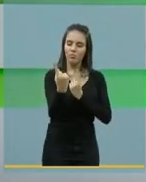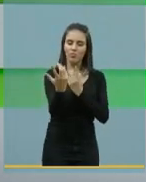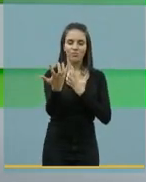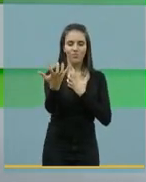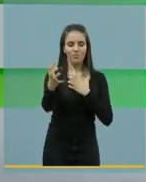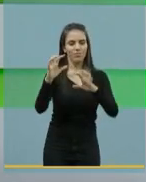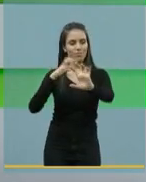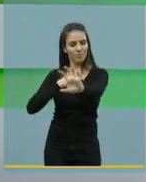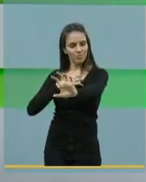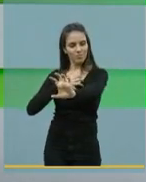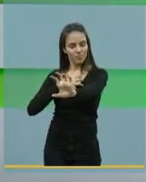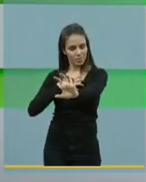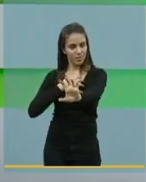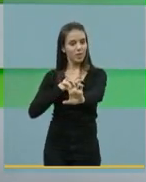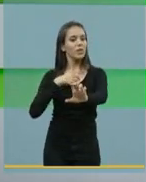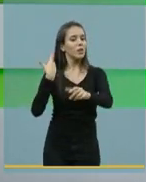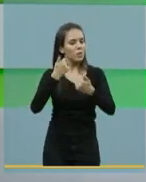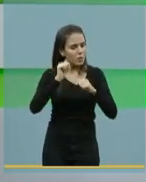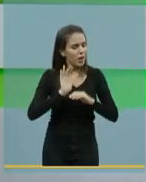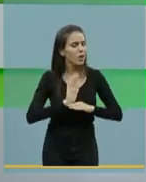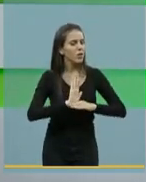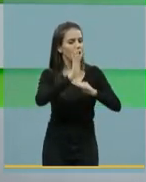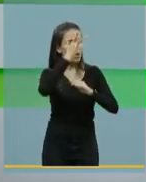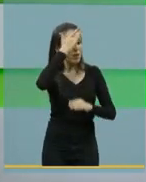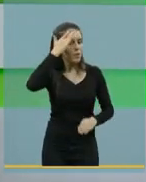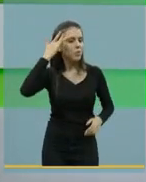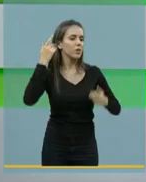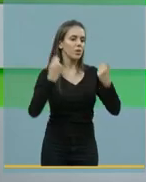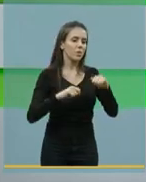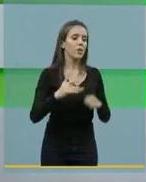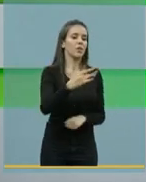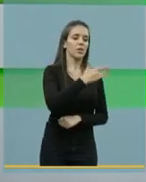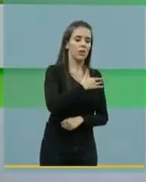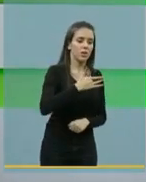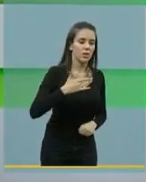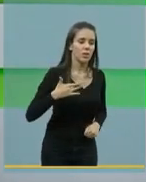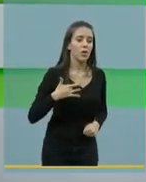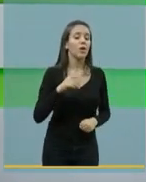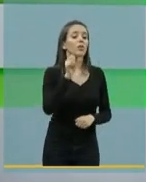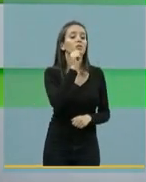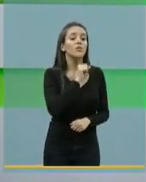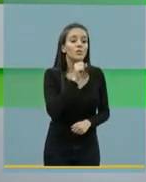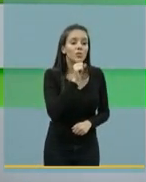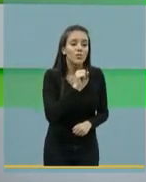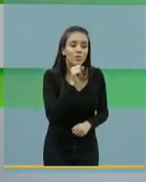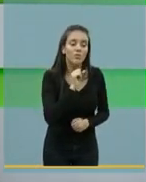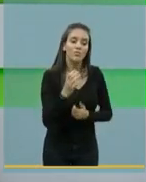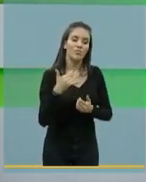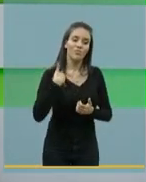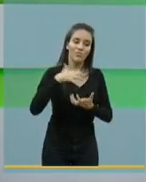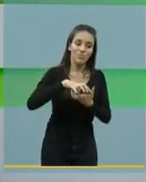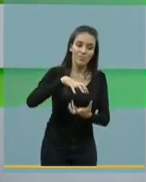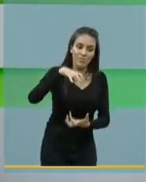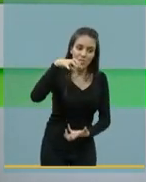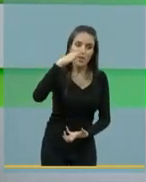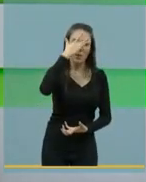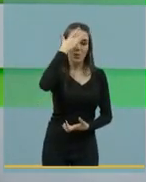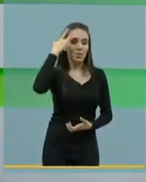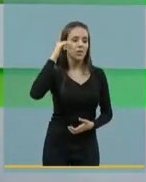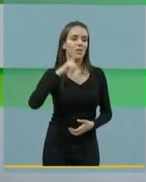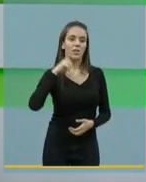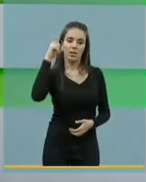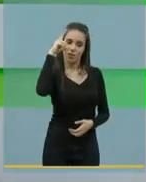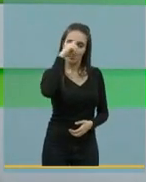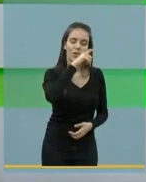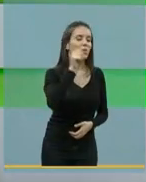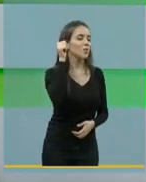apoiar quem mais precisa na saúde os idosos as pessoas com dificuldade as